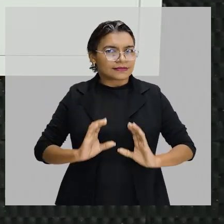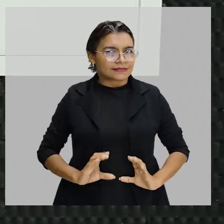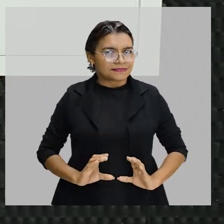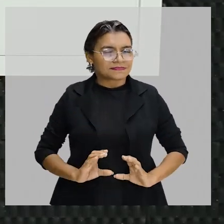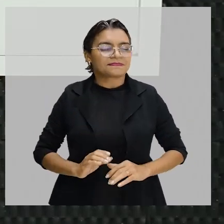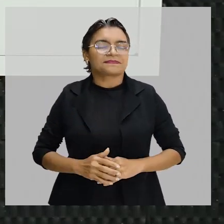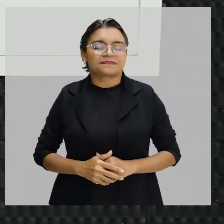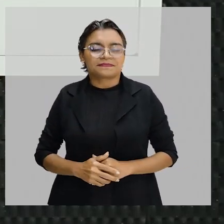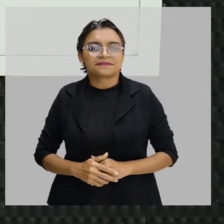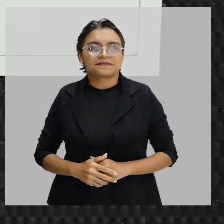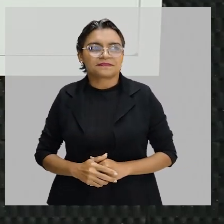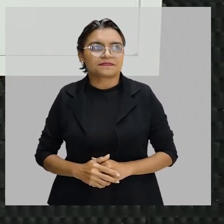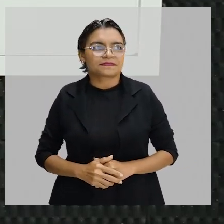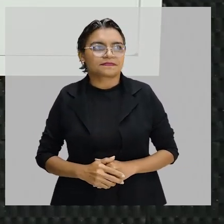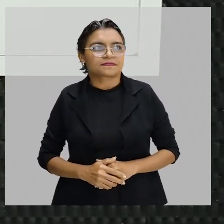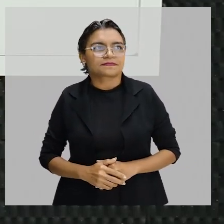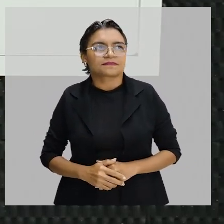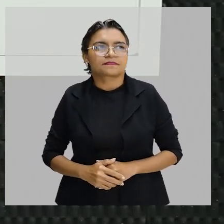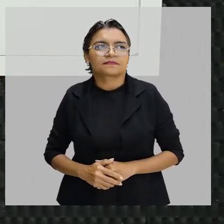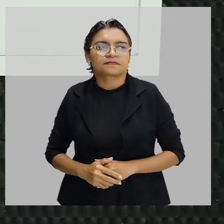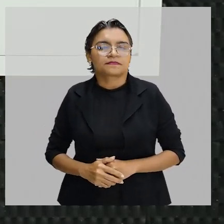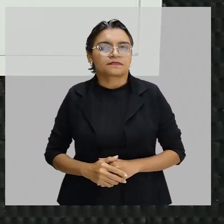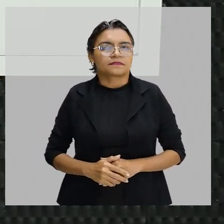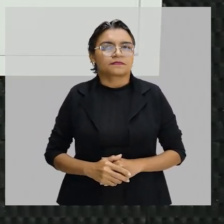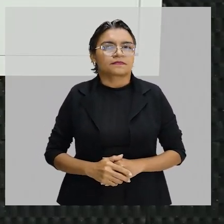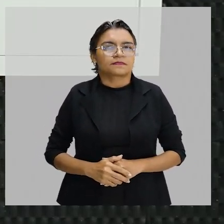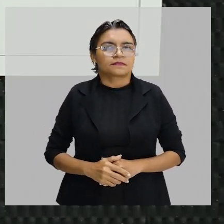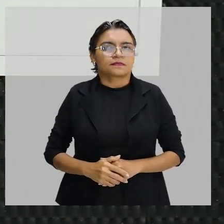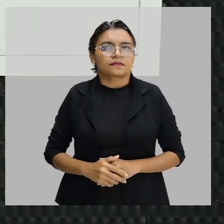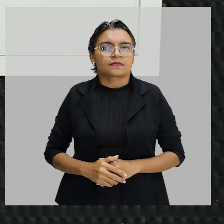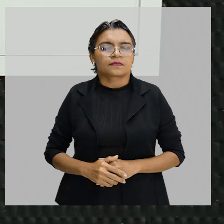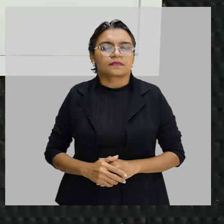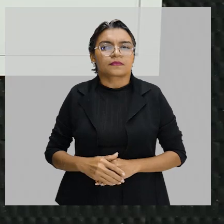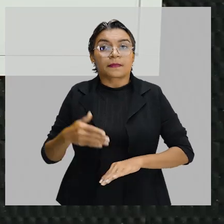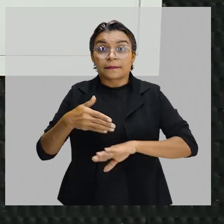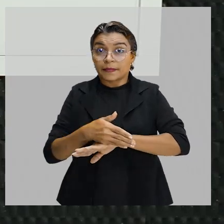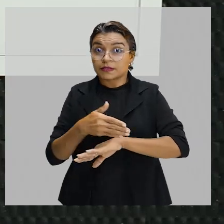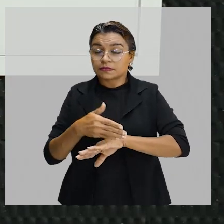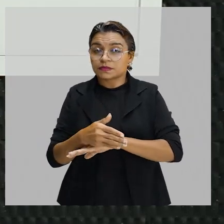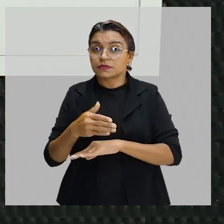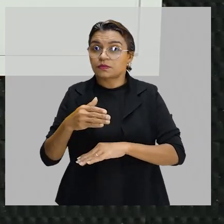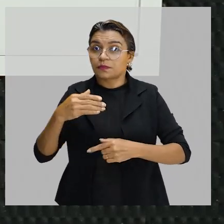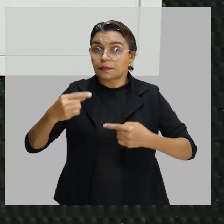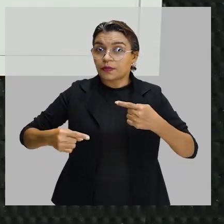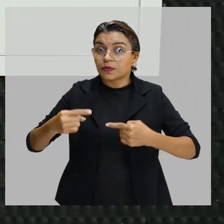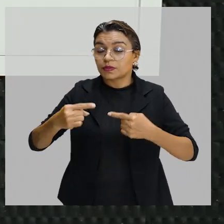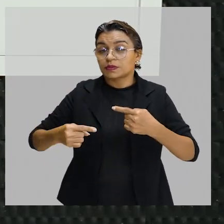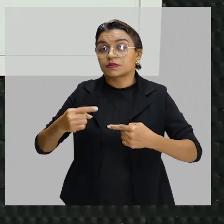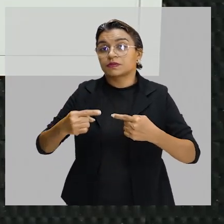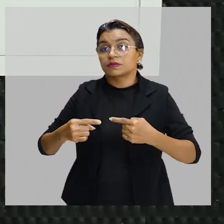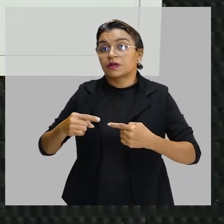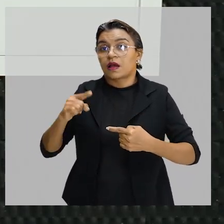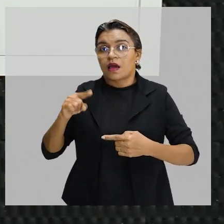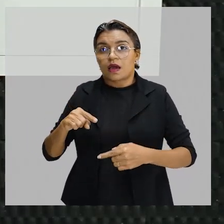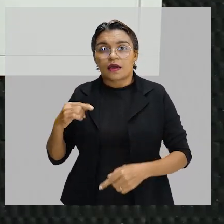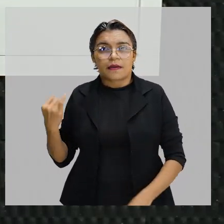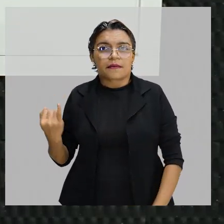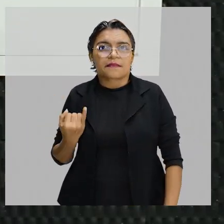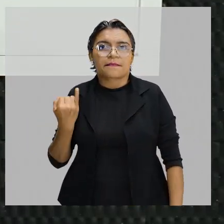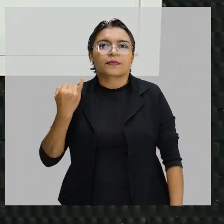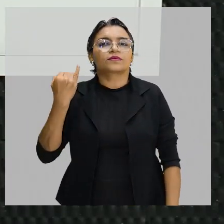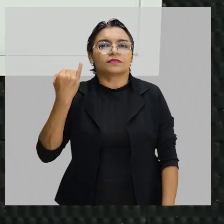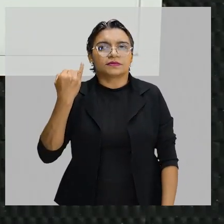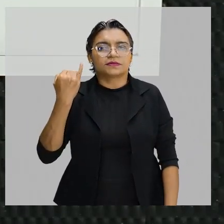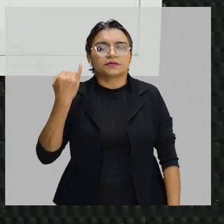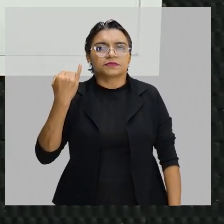Ok? Então, veja só, essa participação política, ela sempre foi um critério, um